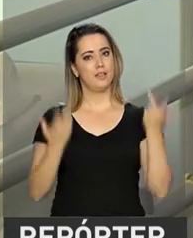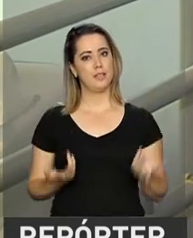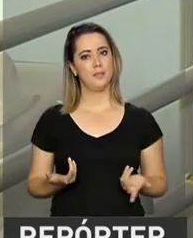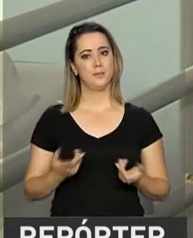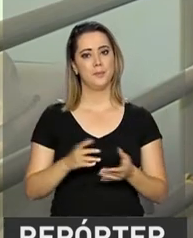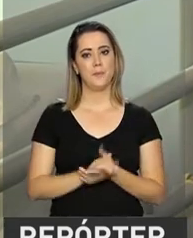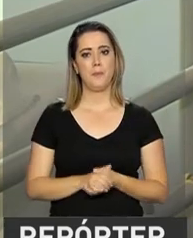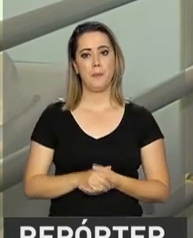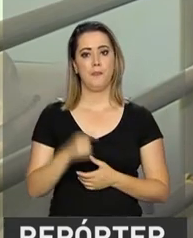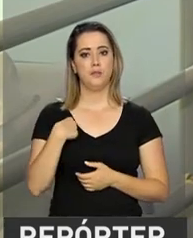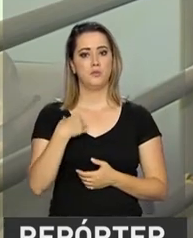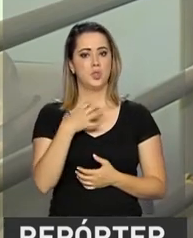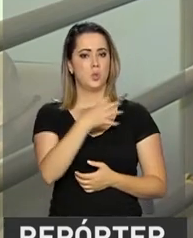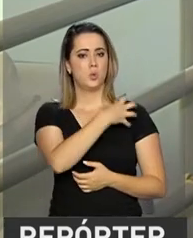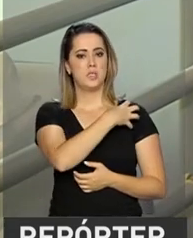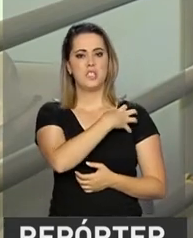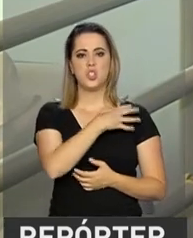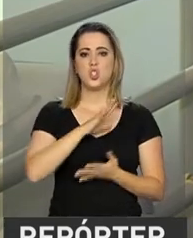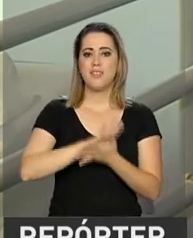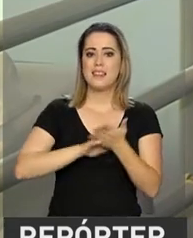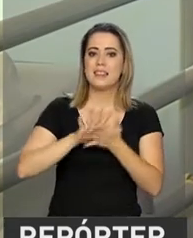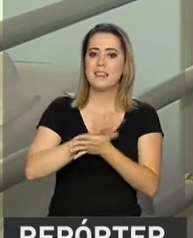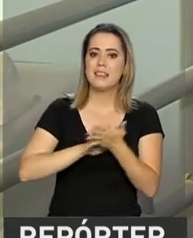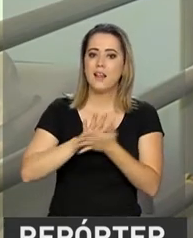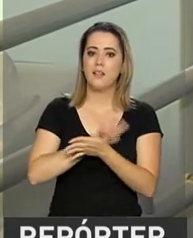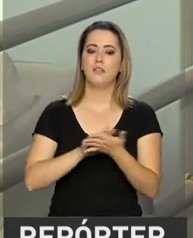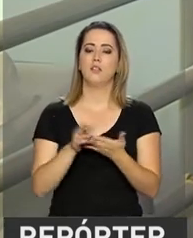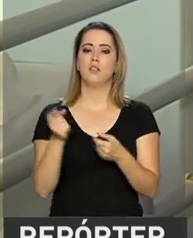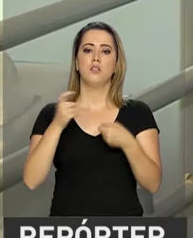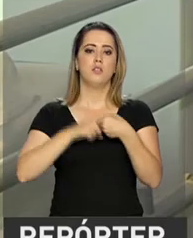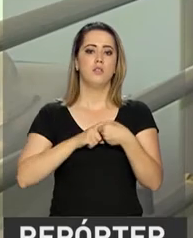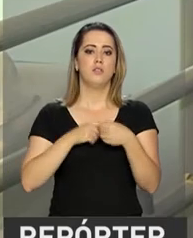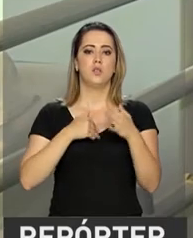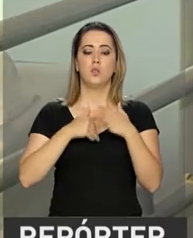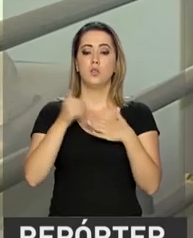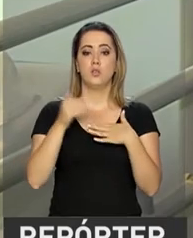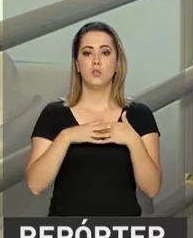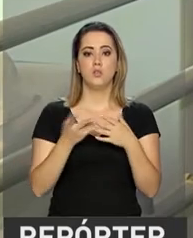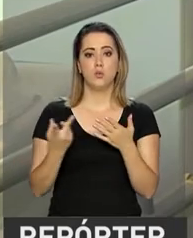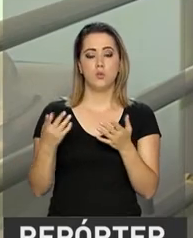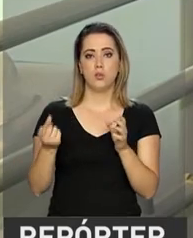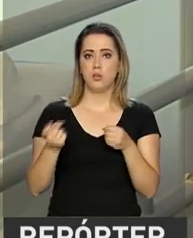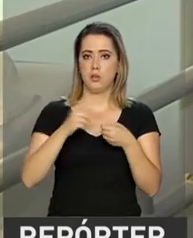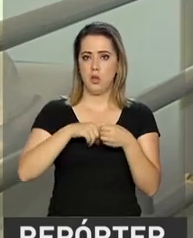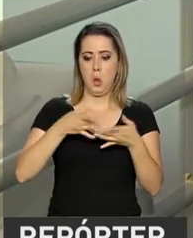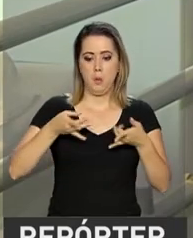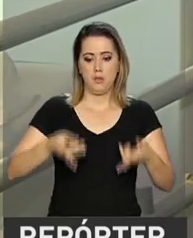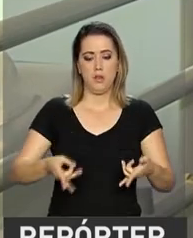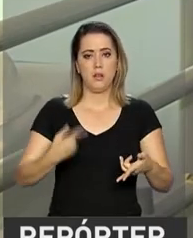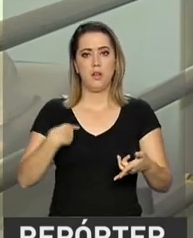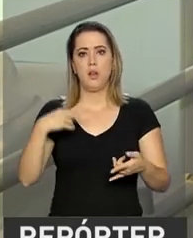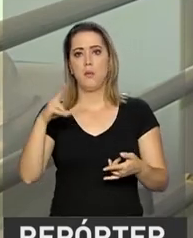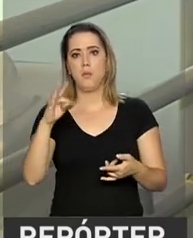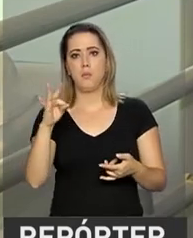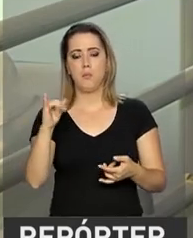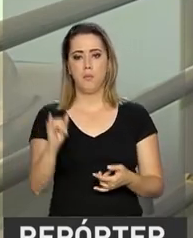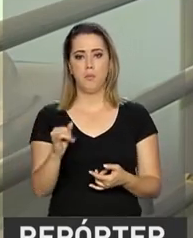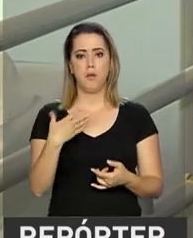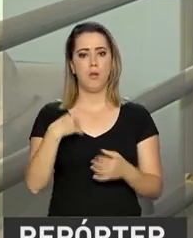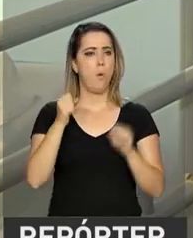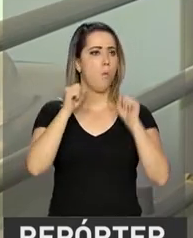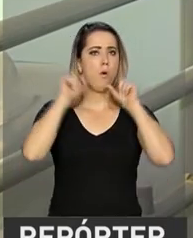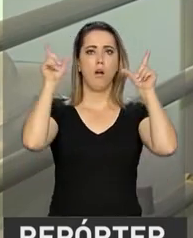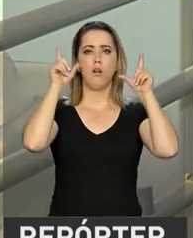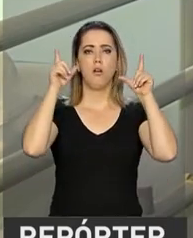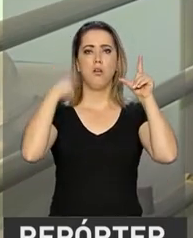nessa minha cirurgia. Eu não senti nada. Eu voltei, quando eu voltei do centro cirúrgico para a UTI, quando eu